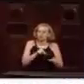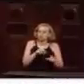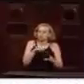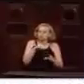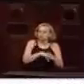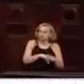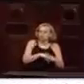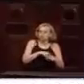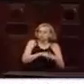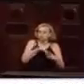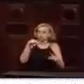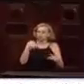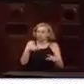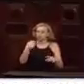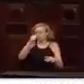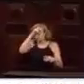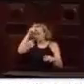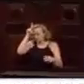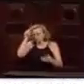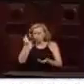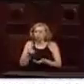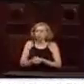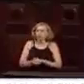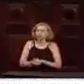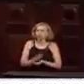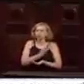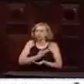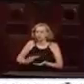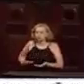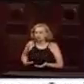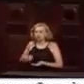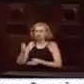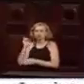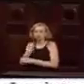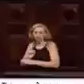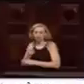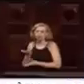majoritárias para prefeituras, governo do estado,